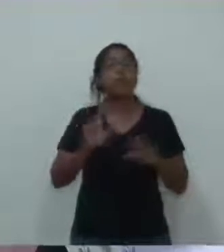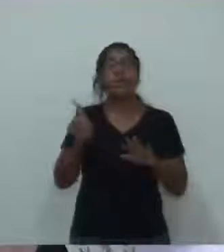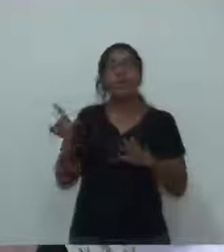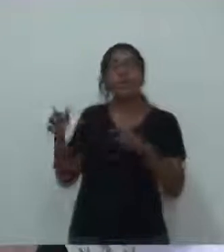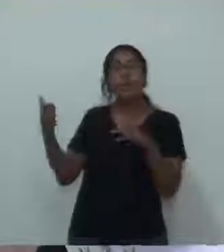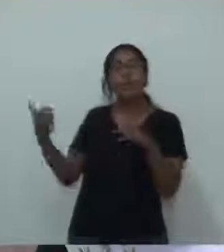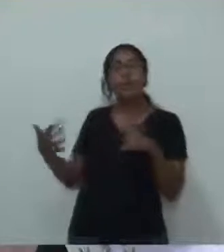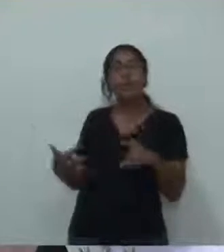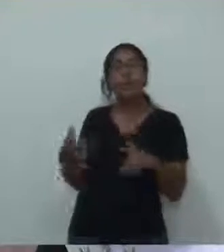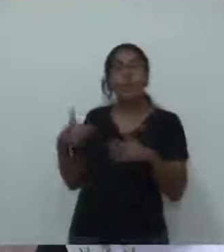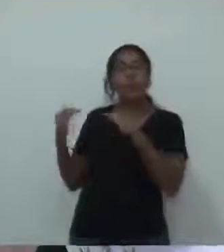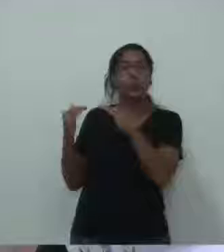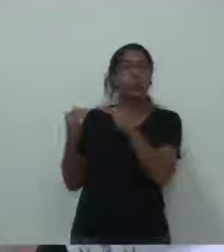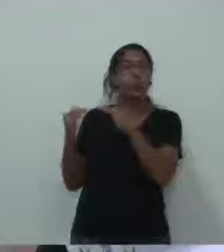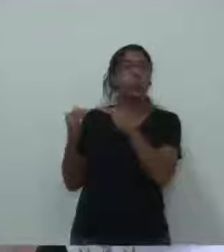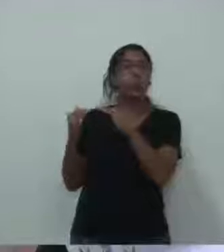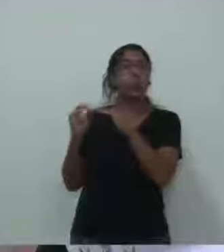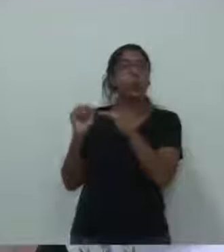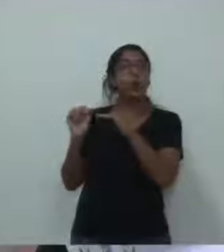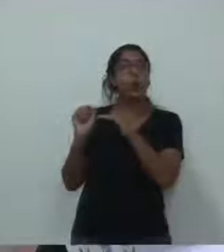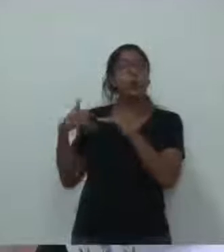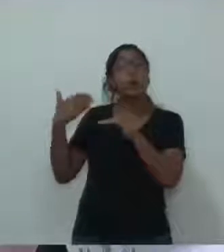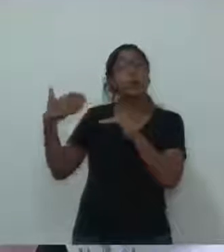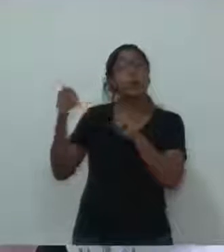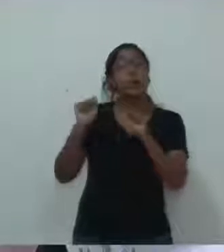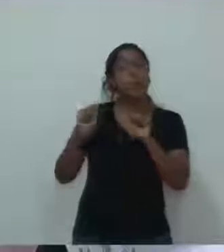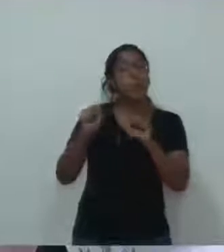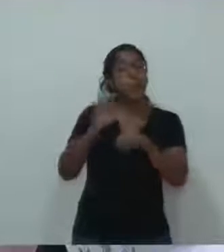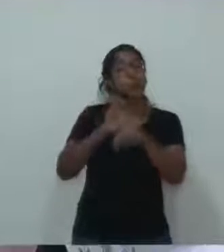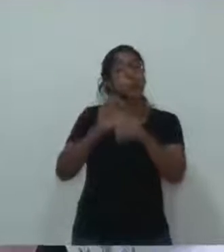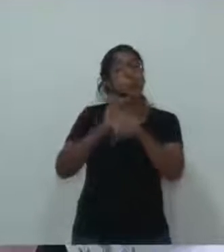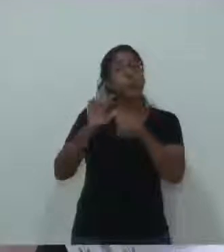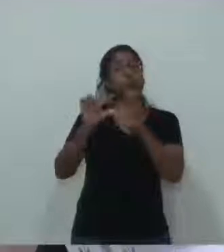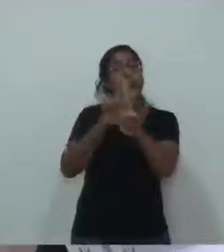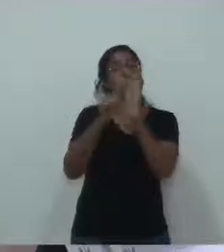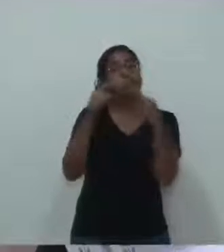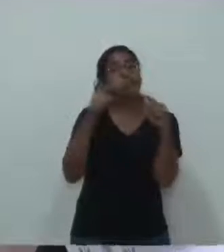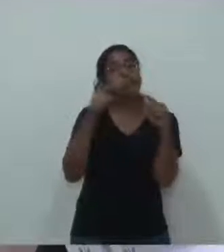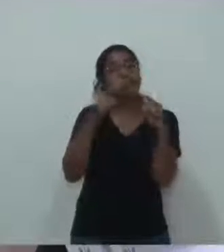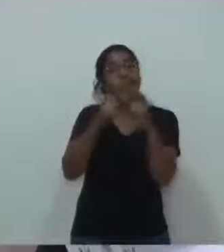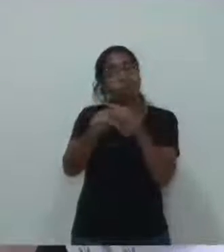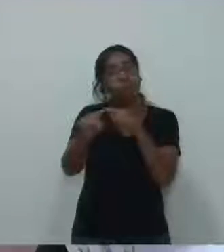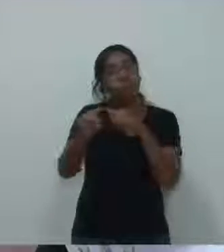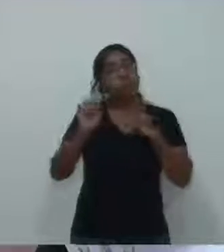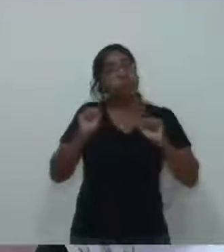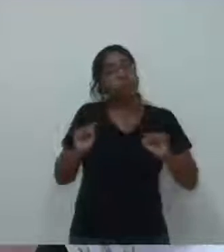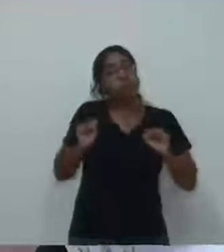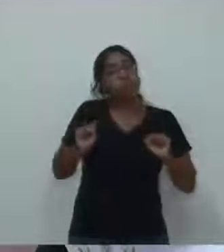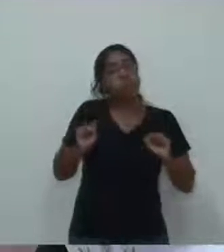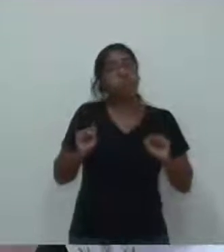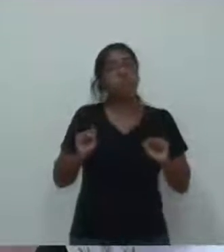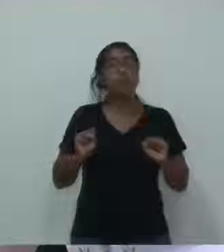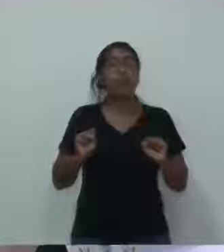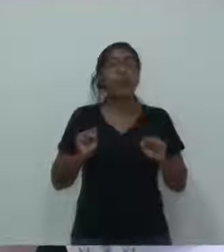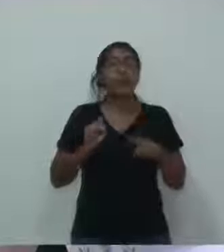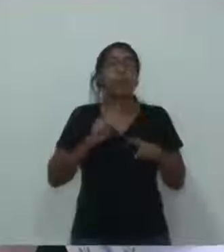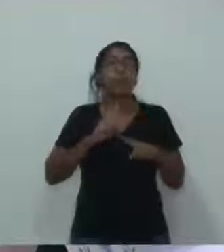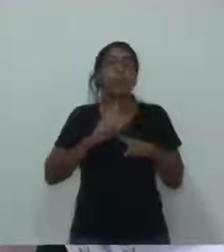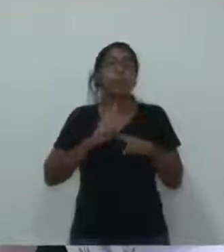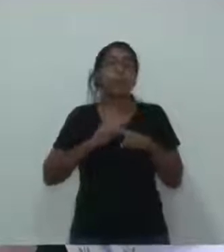disse, e também acredito que possa haver inconstitucionalidade nela. E até porque